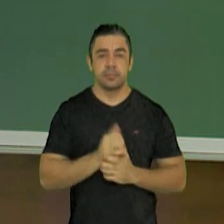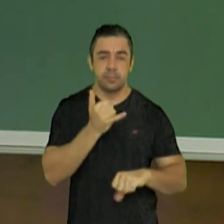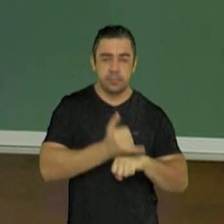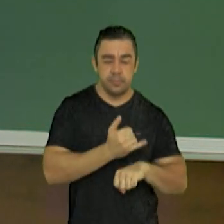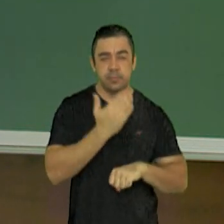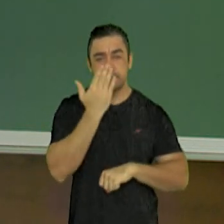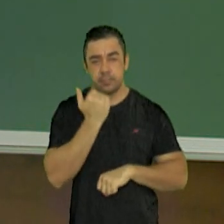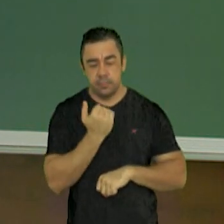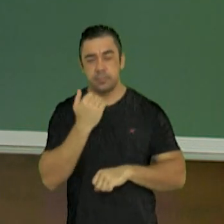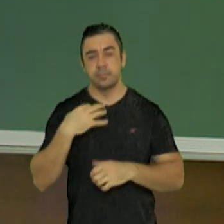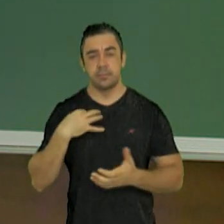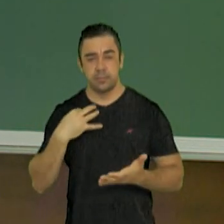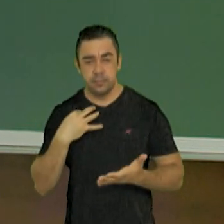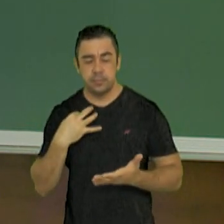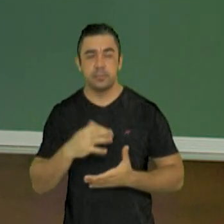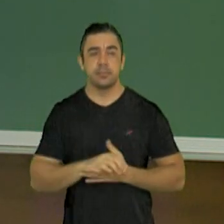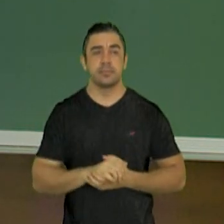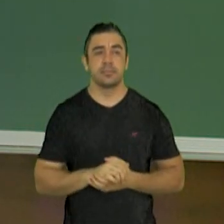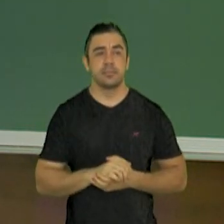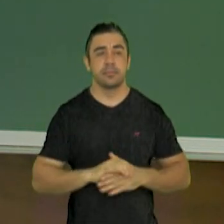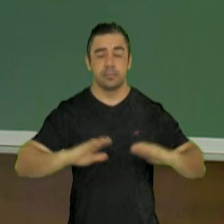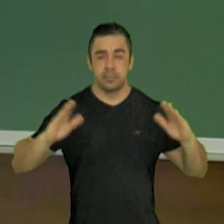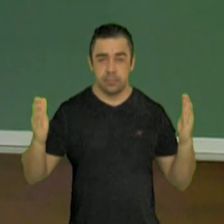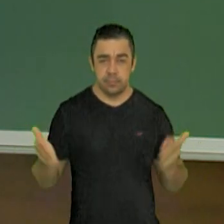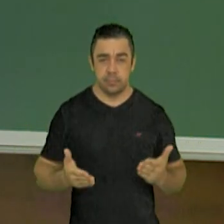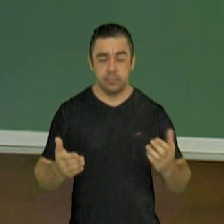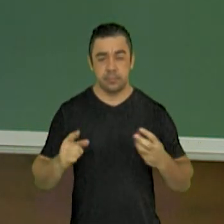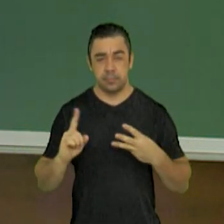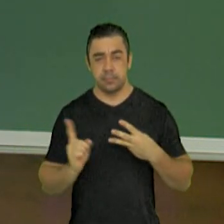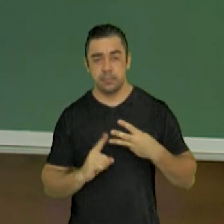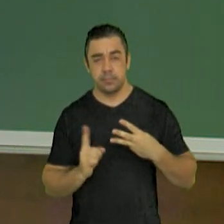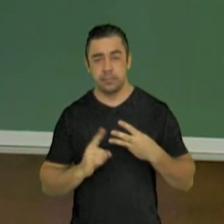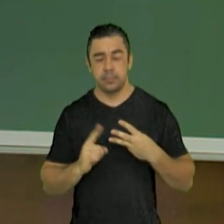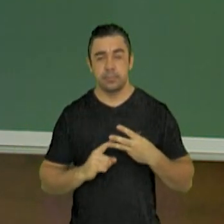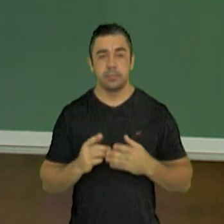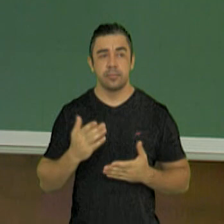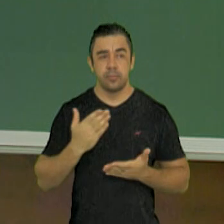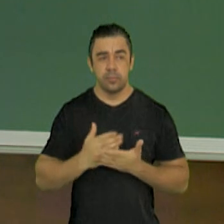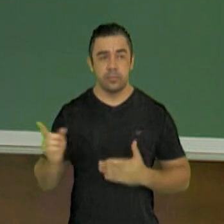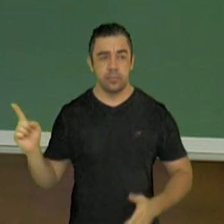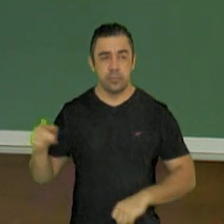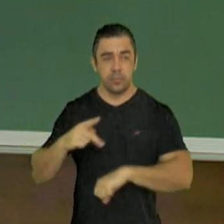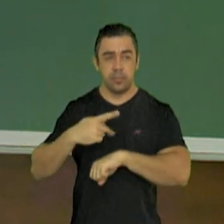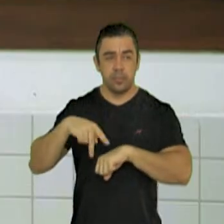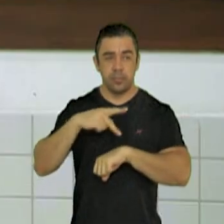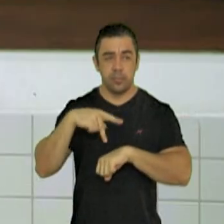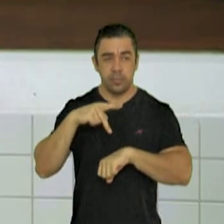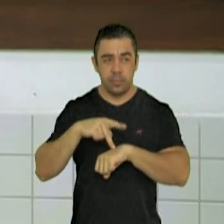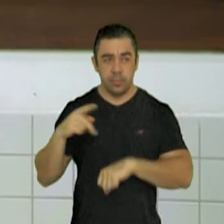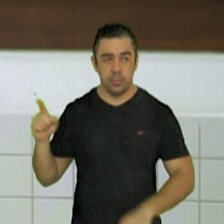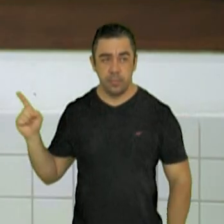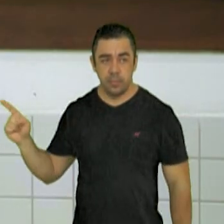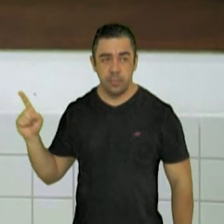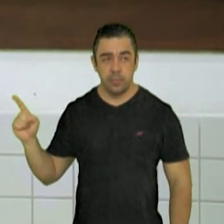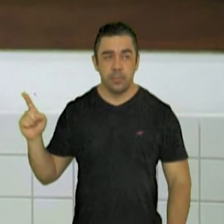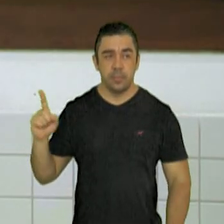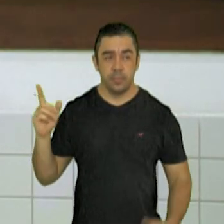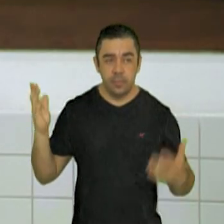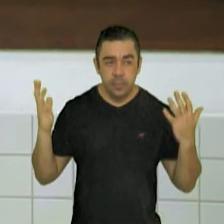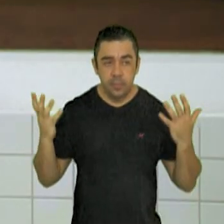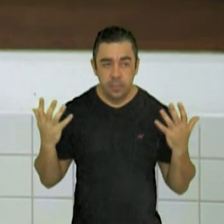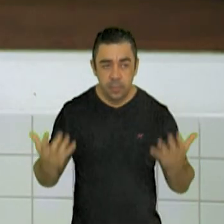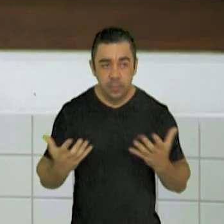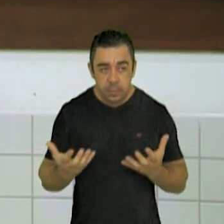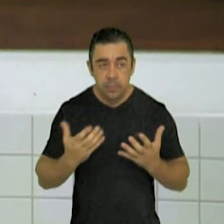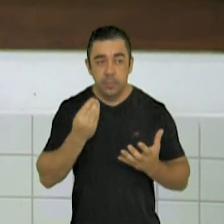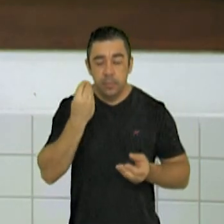E agora, de alguns anos para cá, o Cazaquistão, por exemplo, quer compartilhar